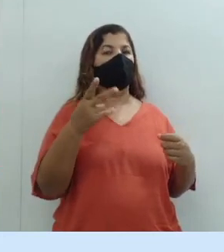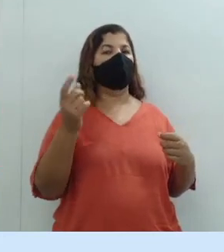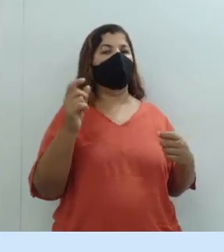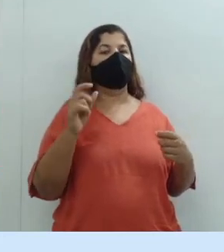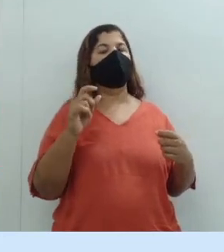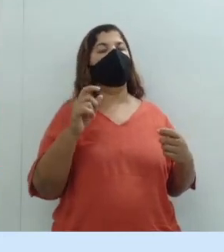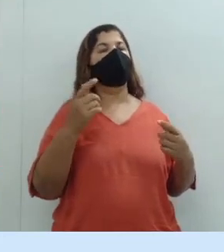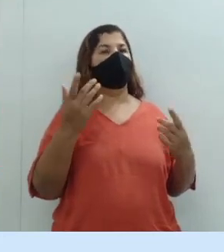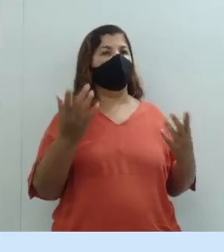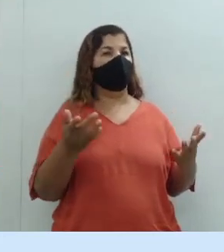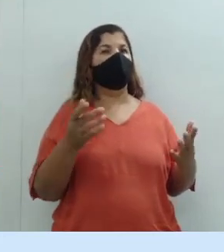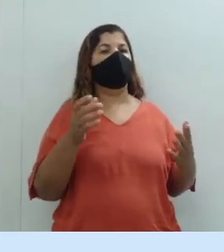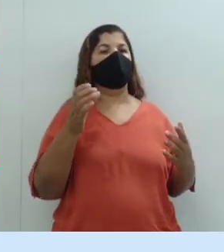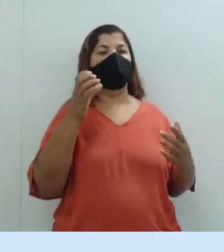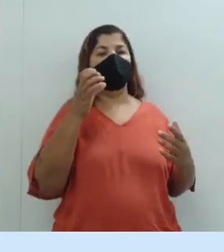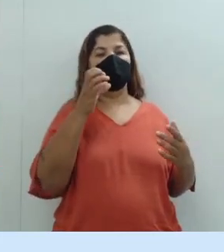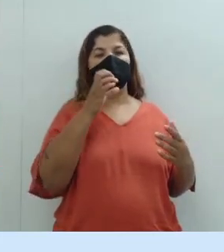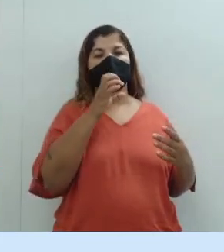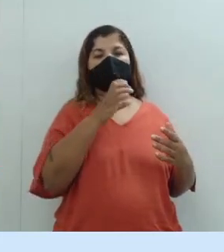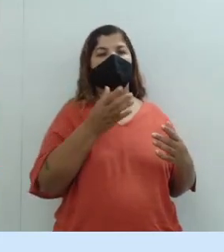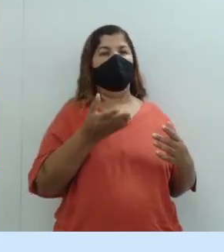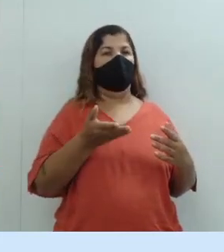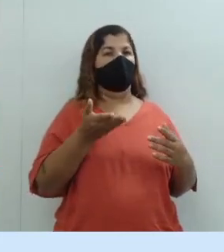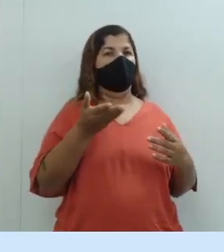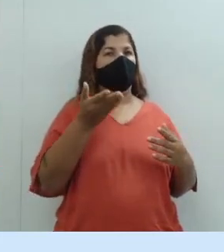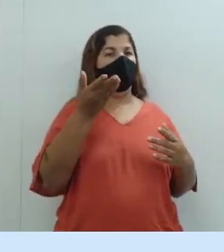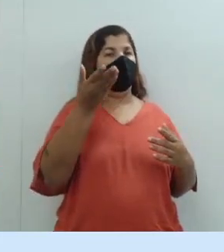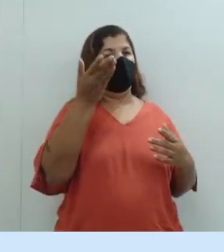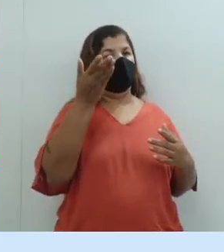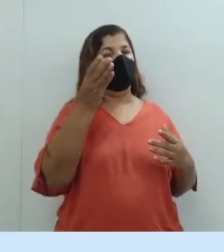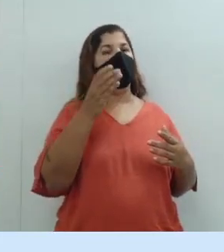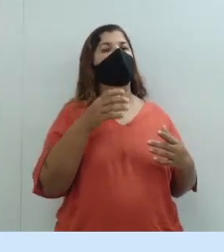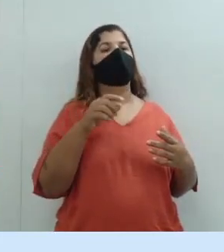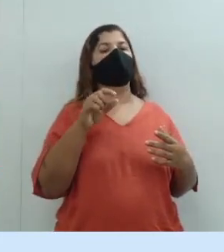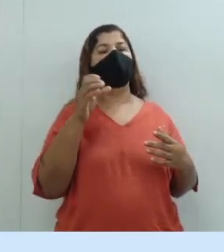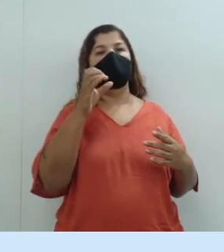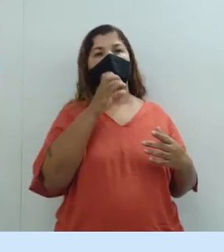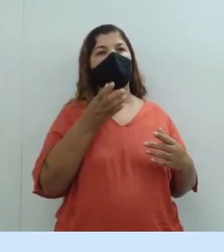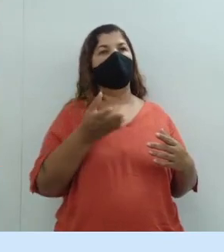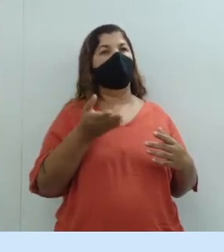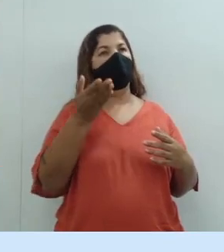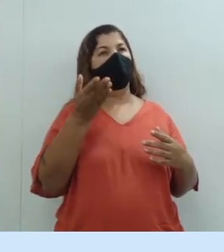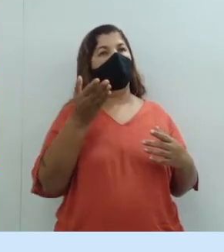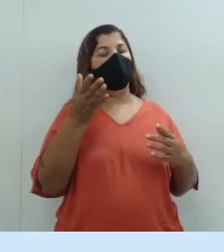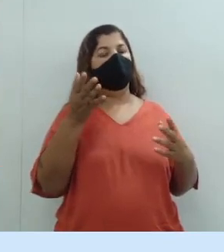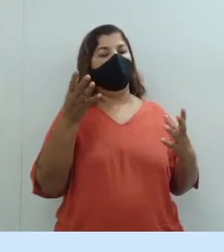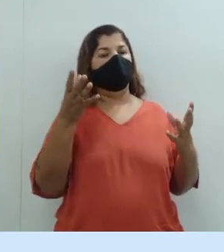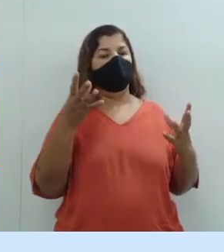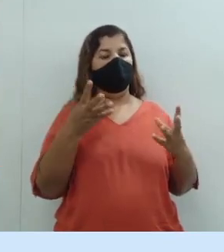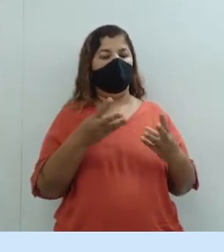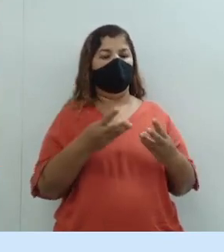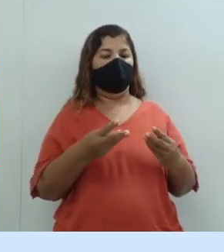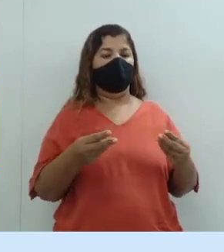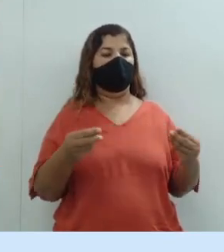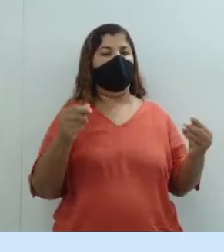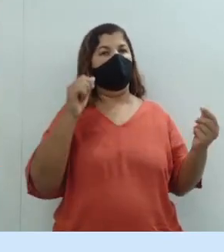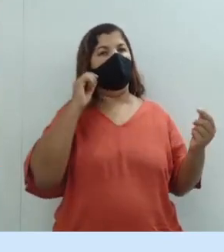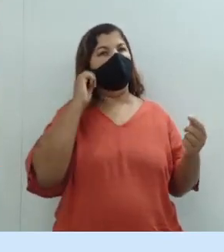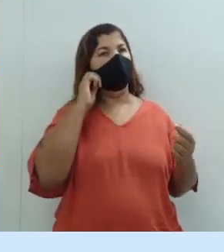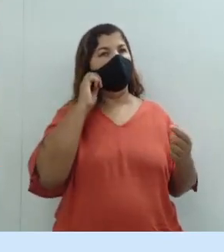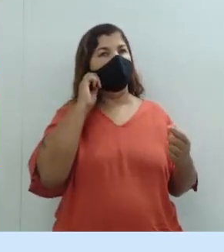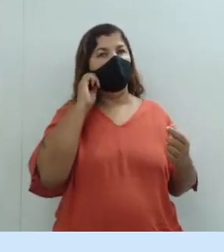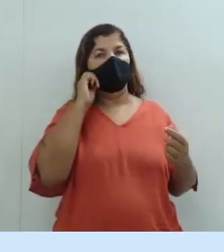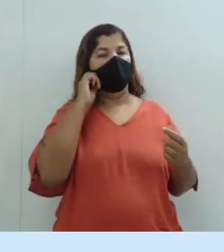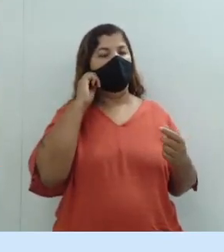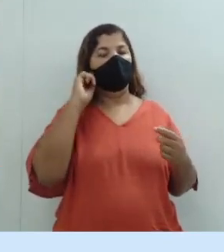por ele, a temperatura vai aumentar também. A temperatura aumentando, ele se funde e assim ele derrete, né? Aí ele para de